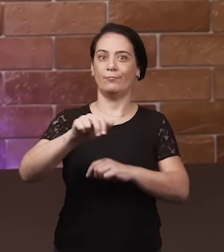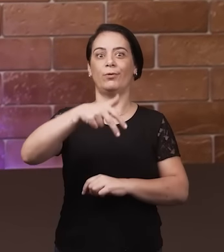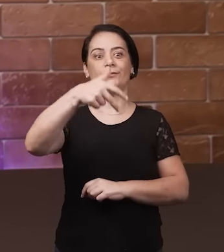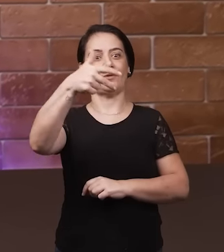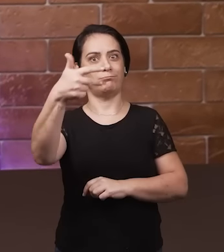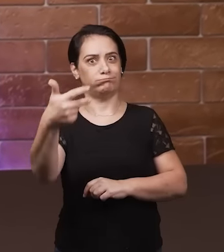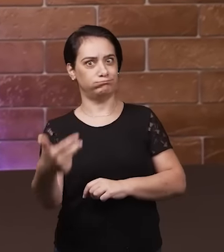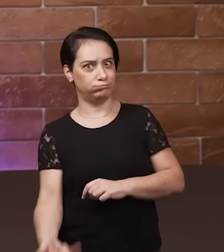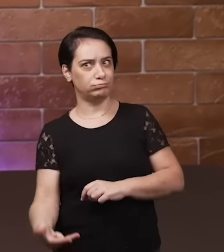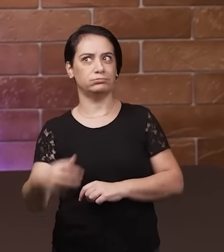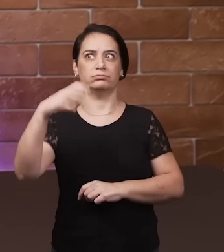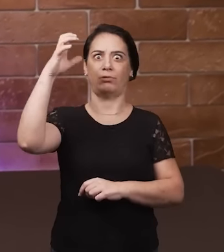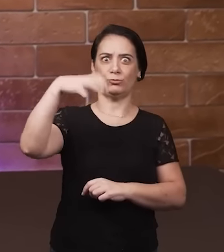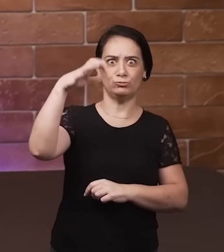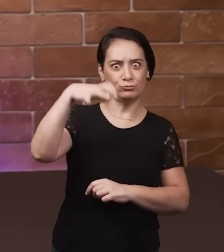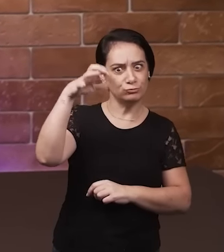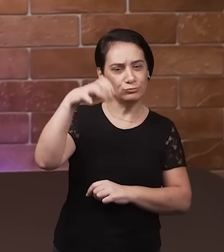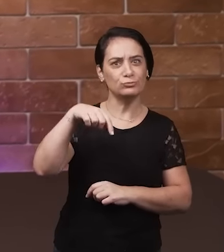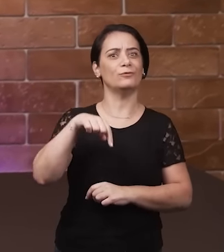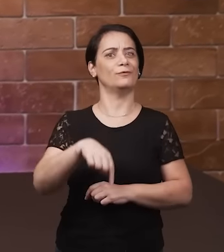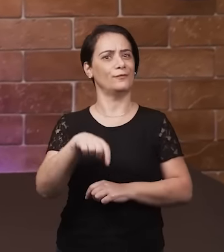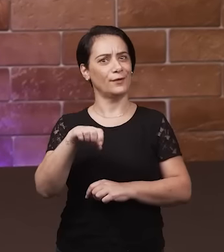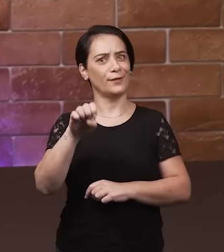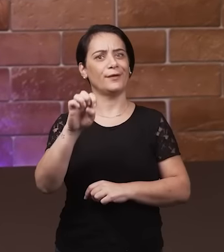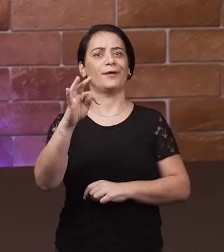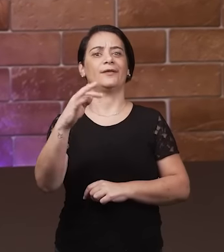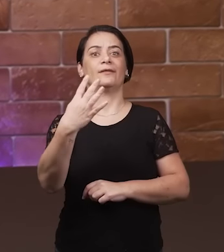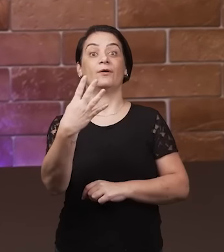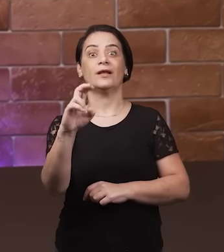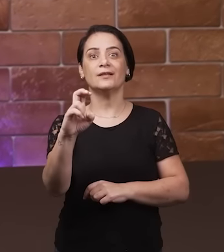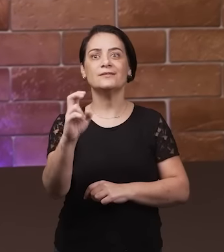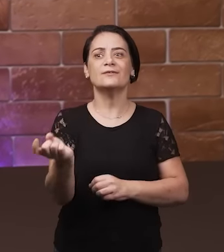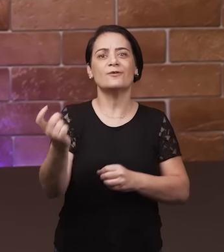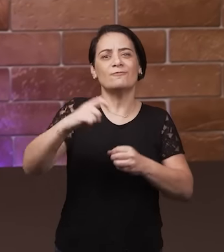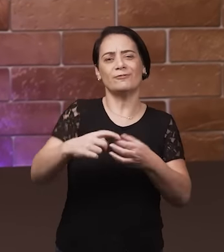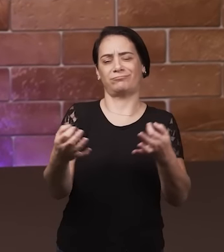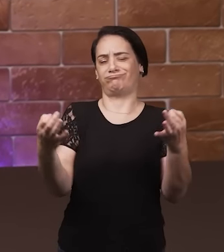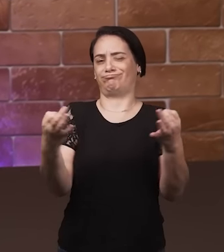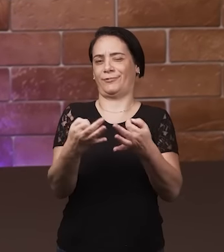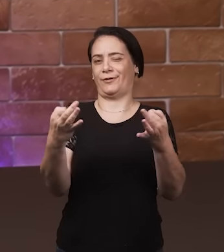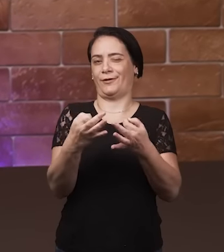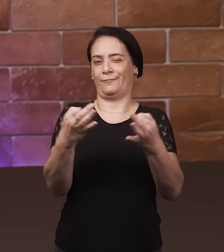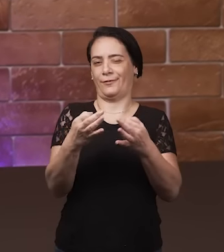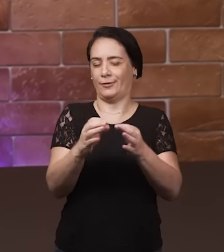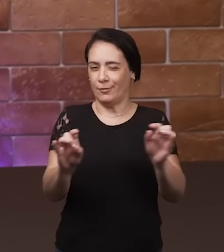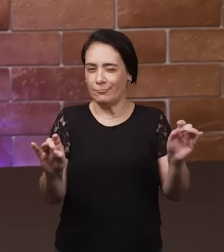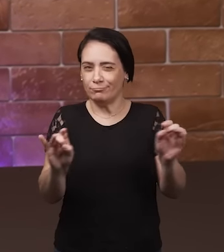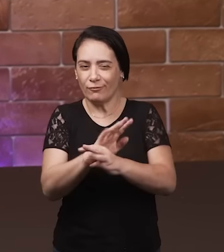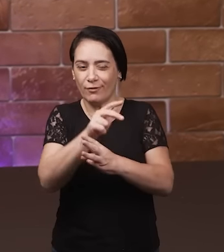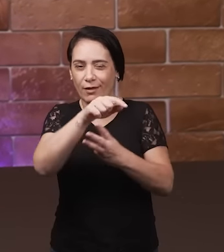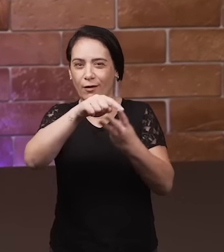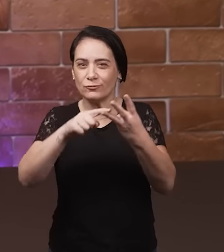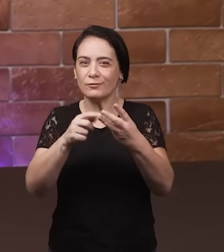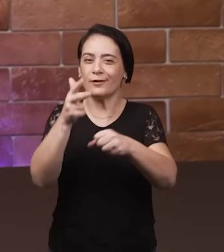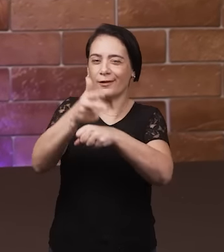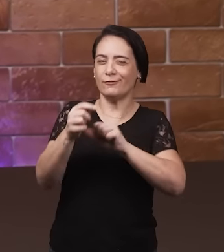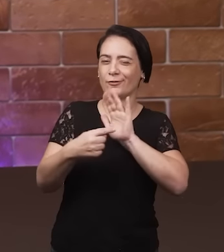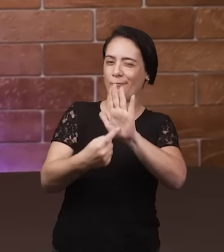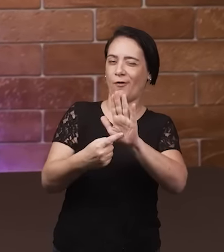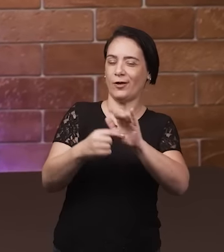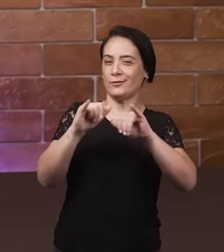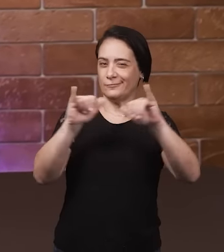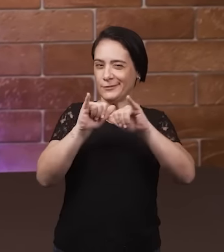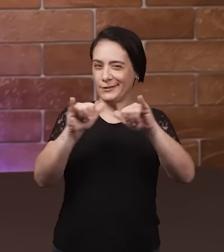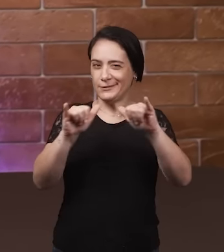Depois de cair no chão e tomar uma ducha aqui no nosso estúdio, o ET-45 volta inteirinho para a parte final da nossa